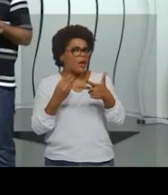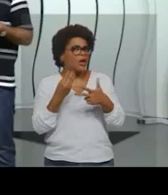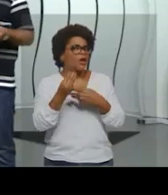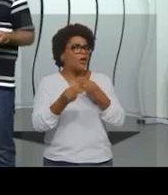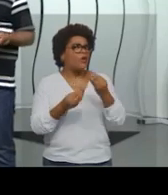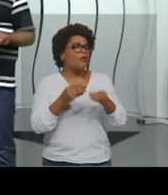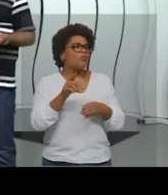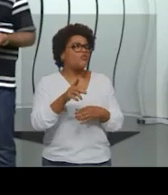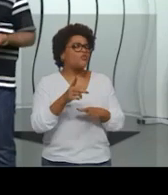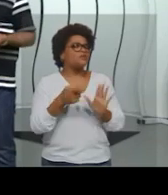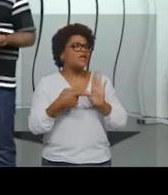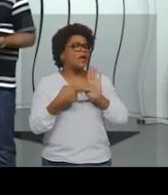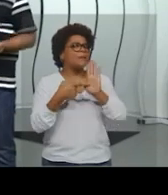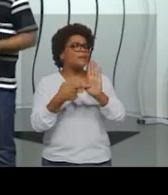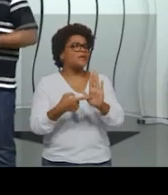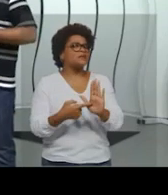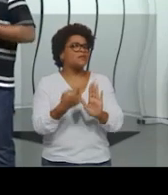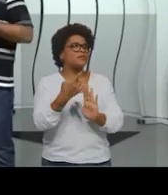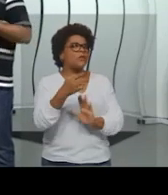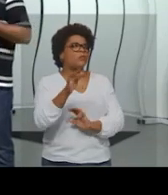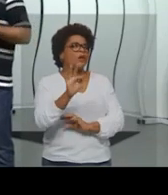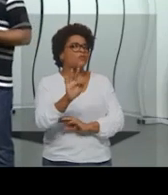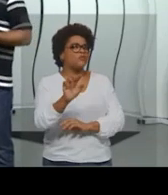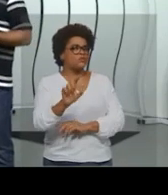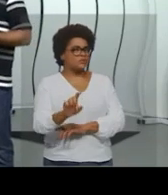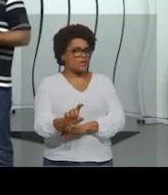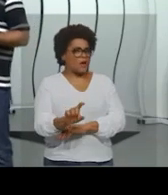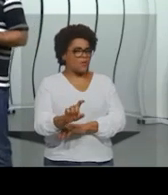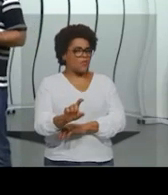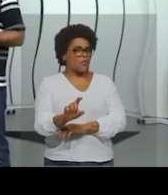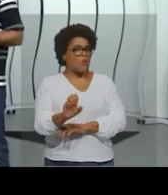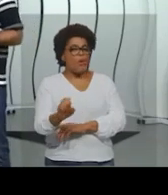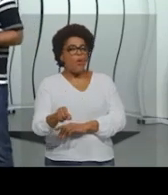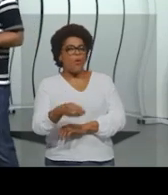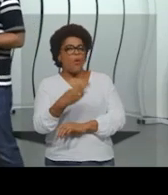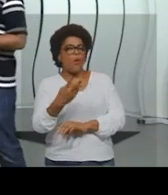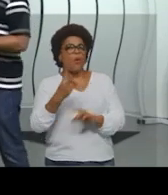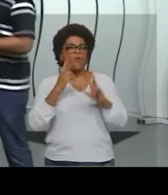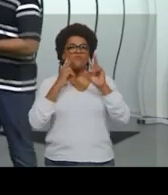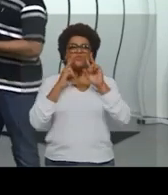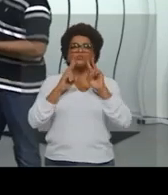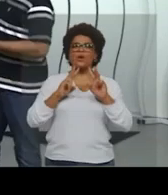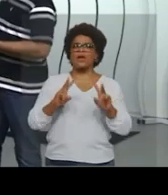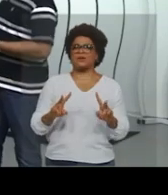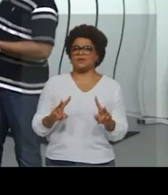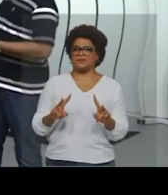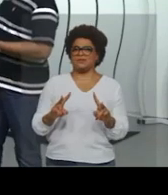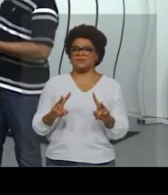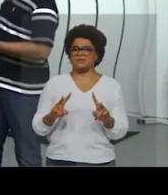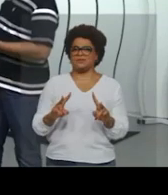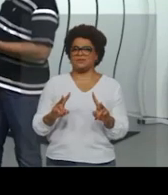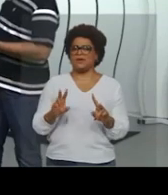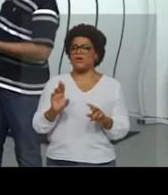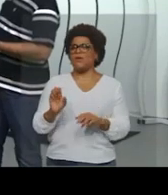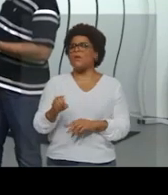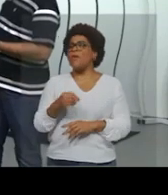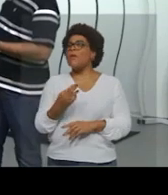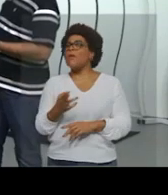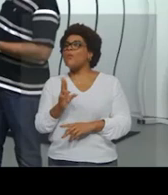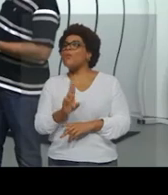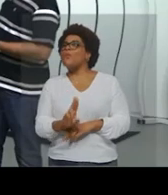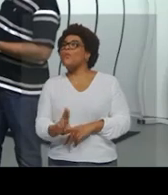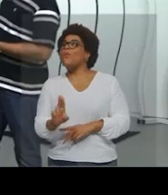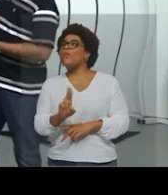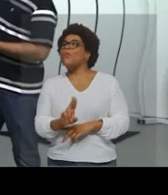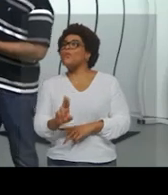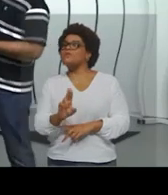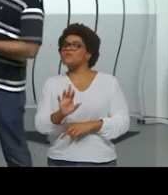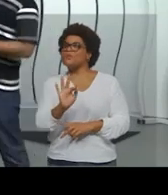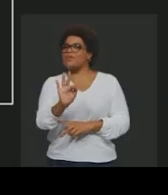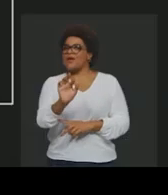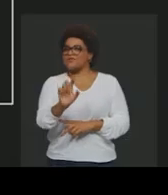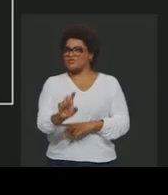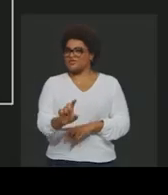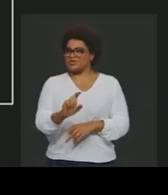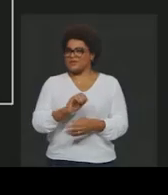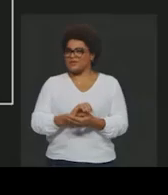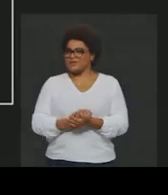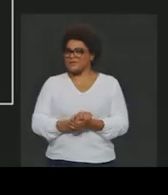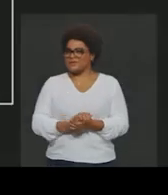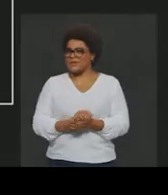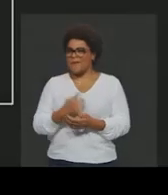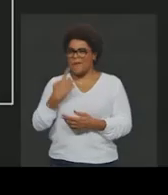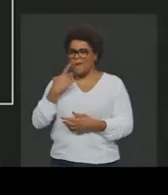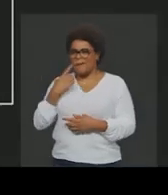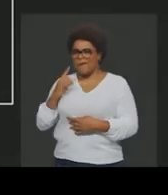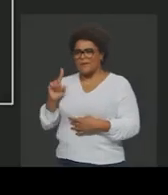você visualiza uma função, como que você trabalha uma função. Nós vimos aqui, ó, como que